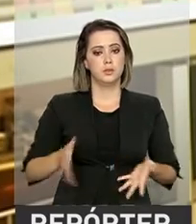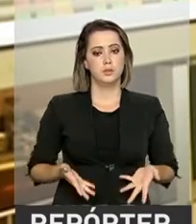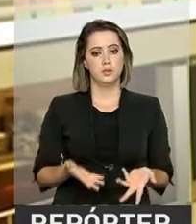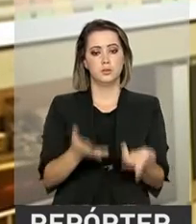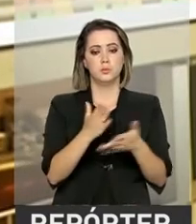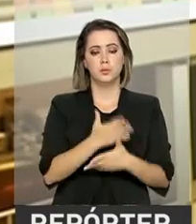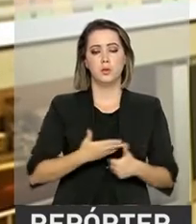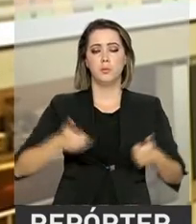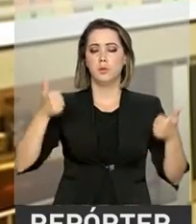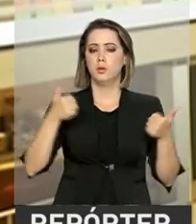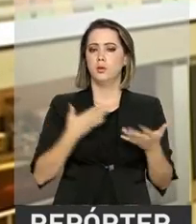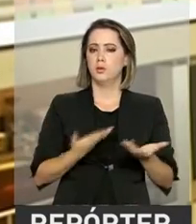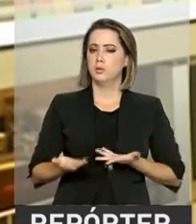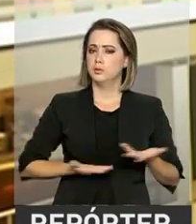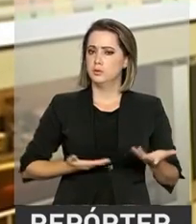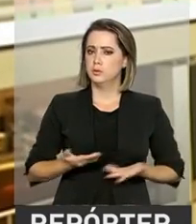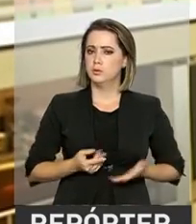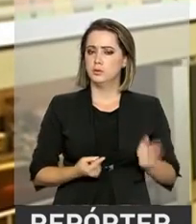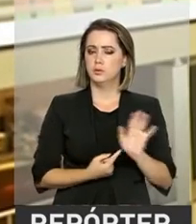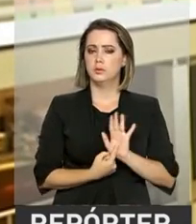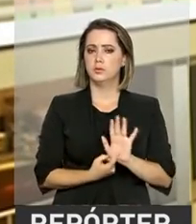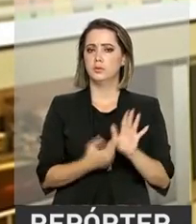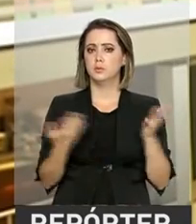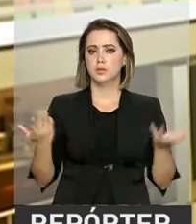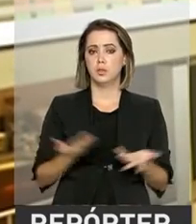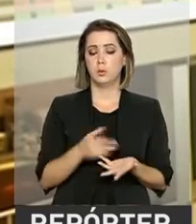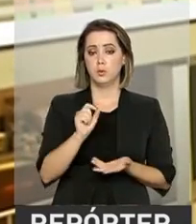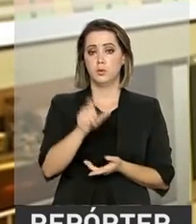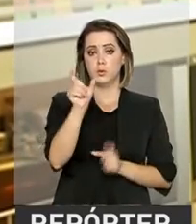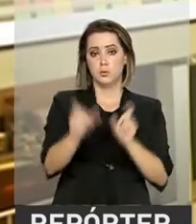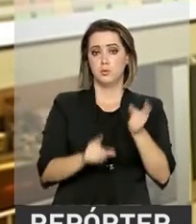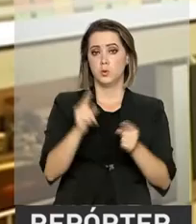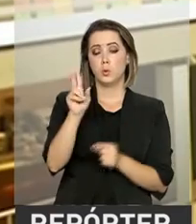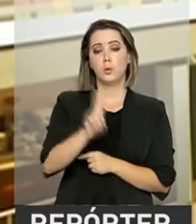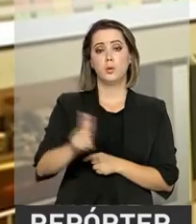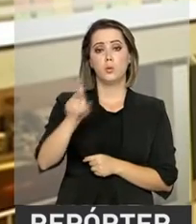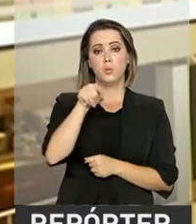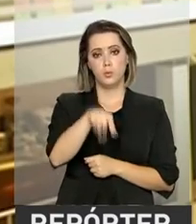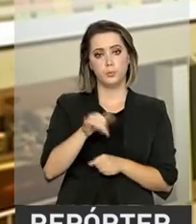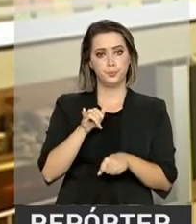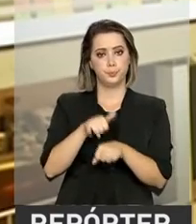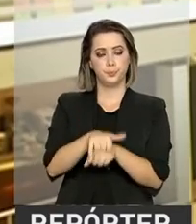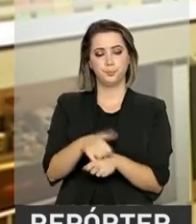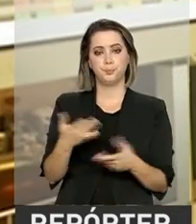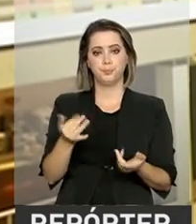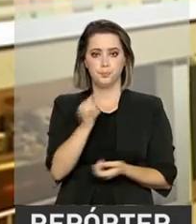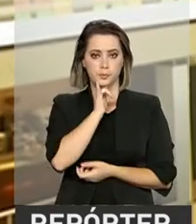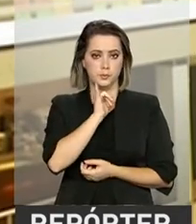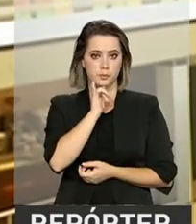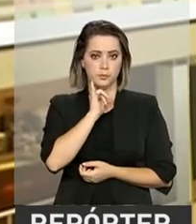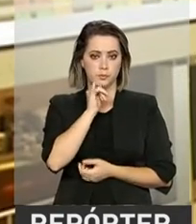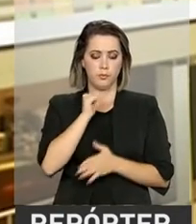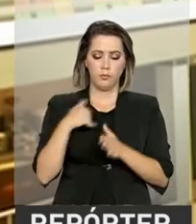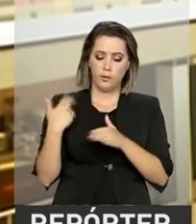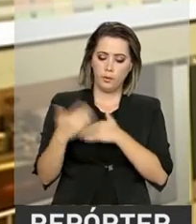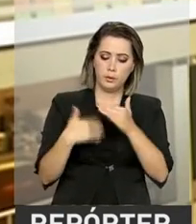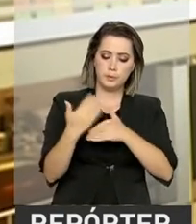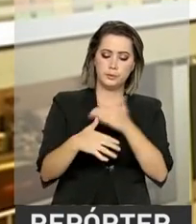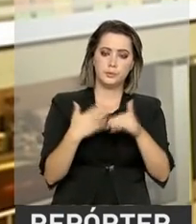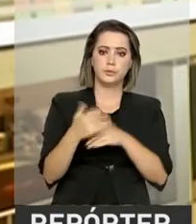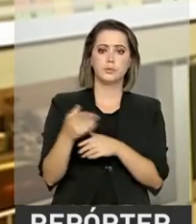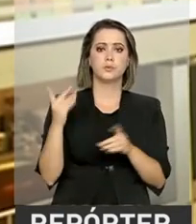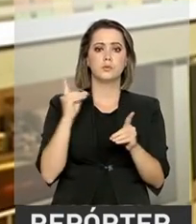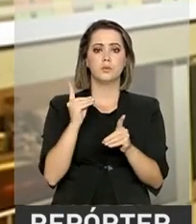da qualidade dos serviços prestados hoje a quem utiliza os aeroportos brasileiros. tendo como exemplo os avanços encontrados